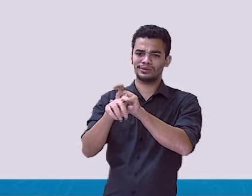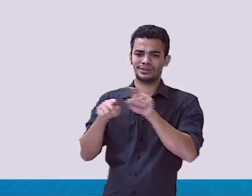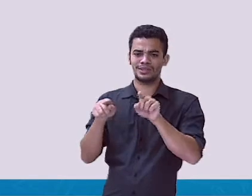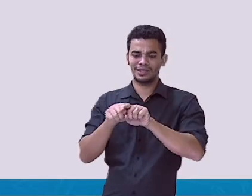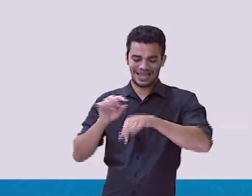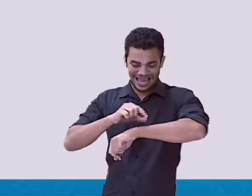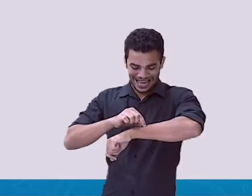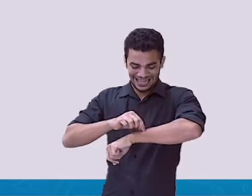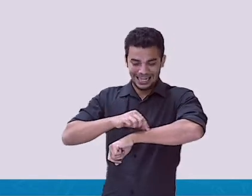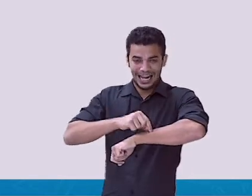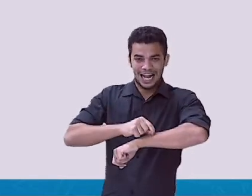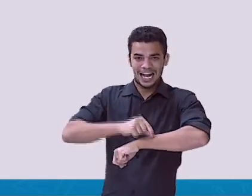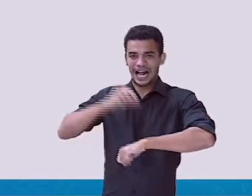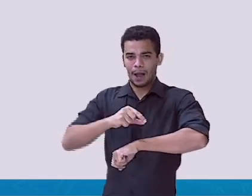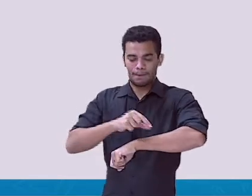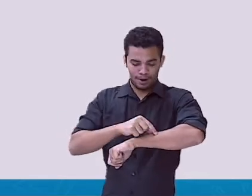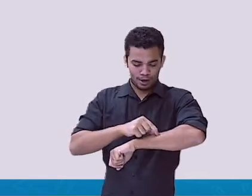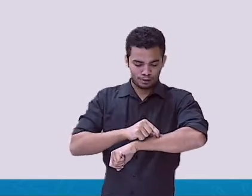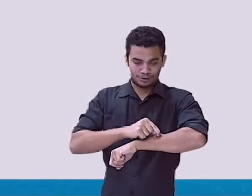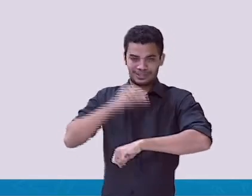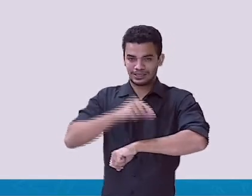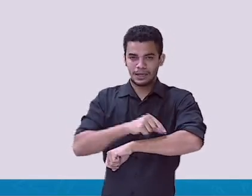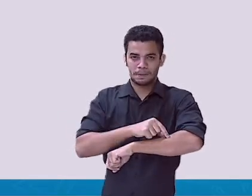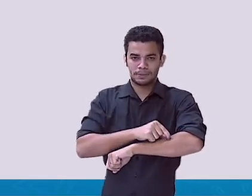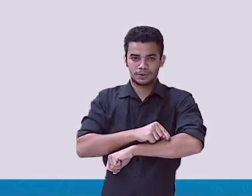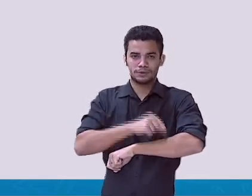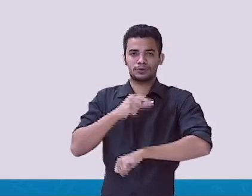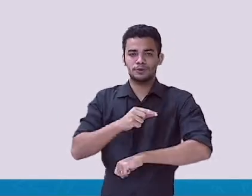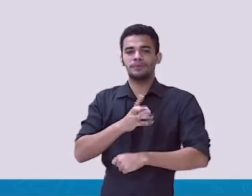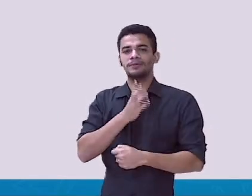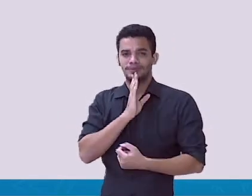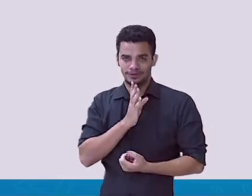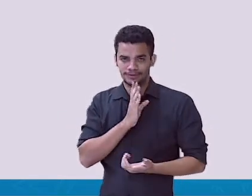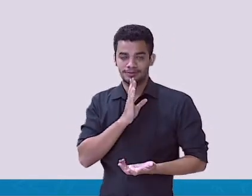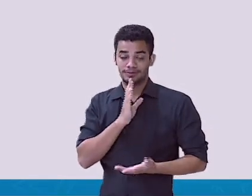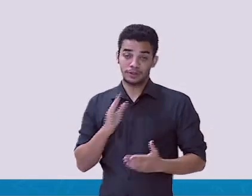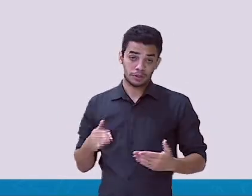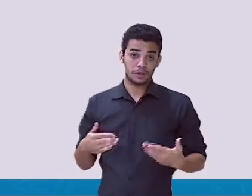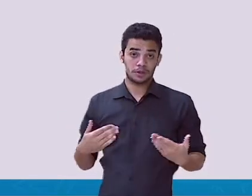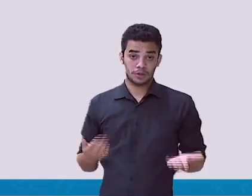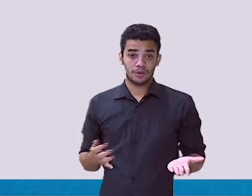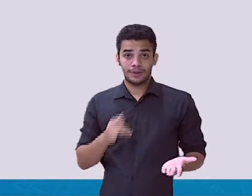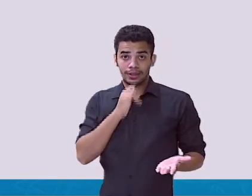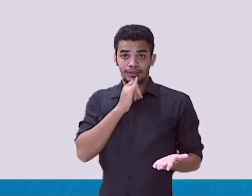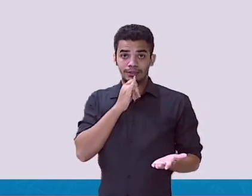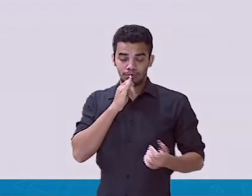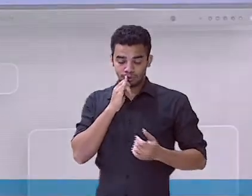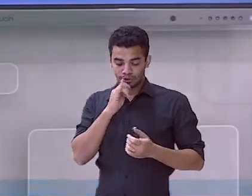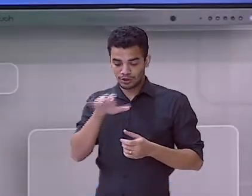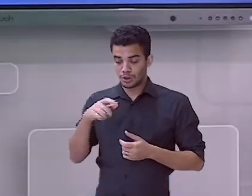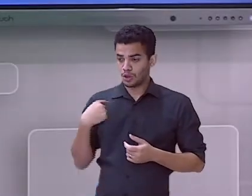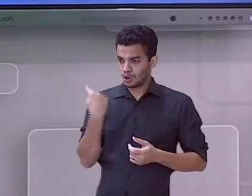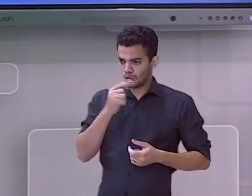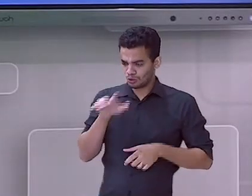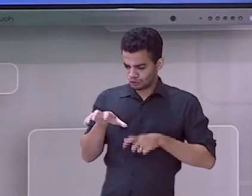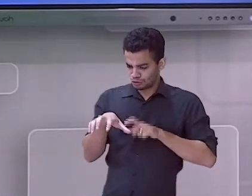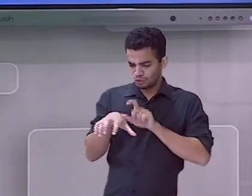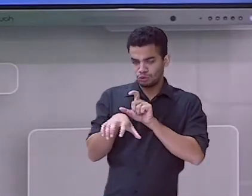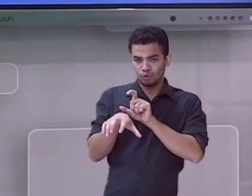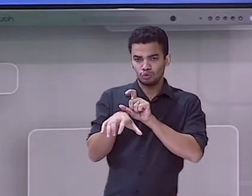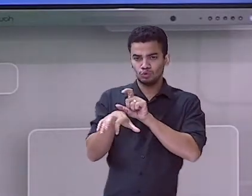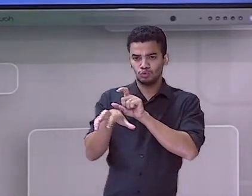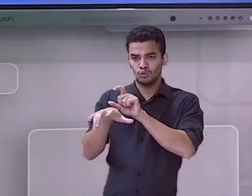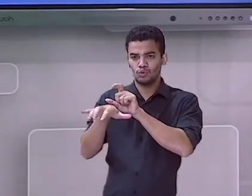Quantos desses aí a gente não tem um contato com eles o tempo todo? É claro que não é todo dia que você vê um escorpião dentro da sua casa, mas